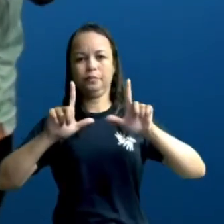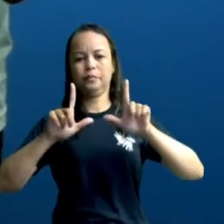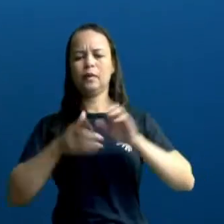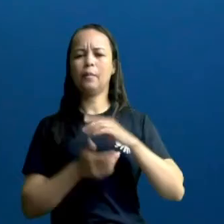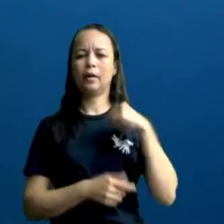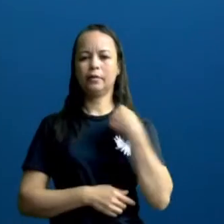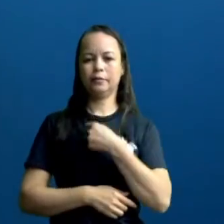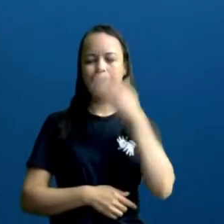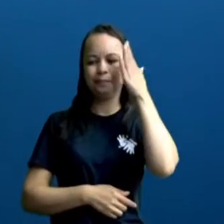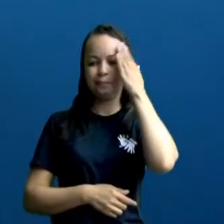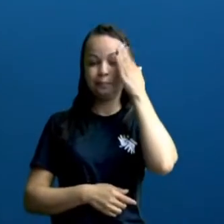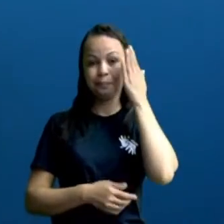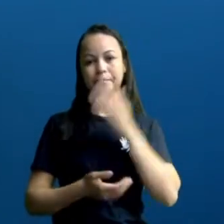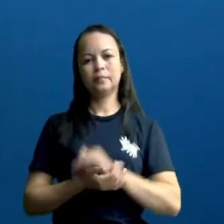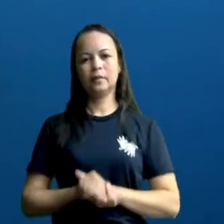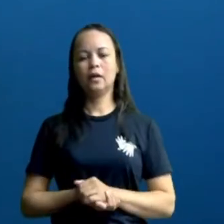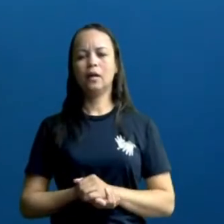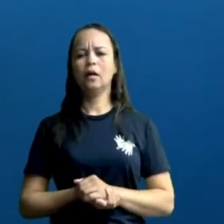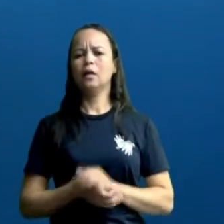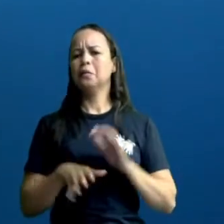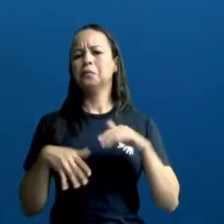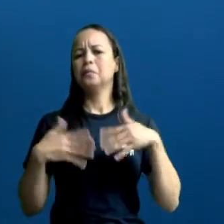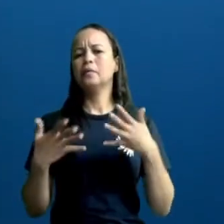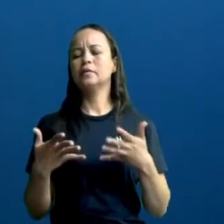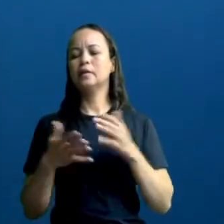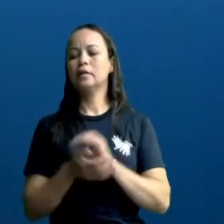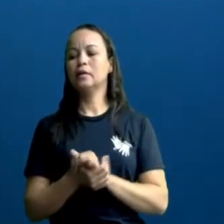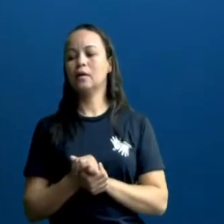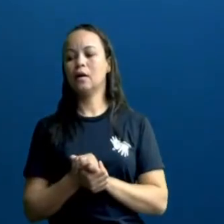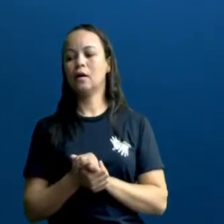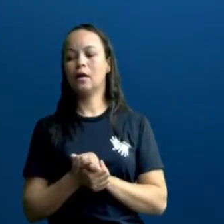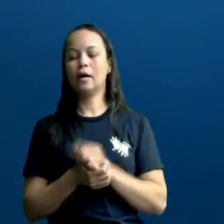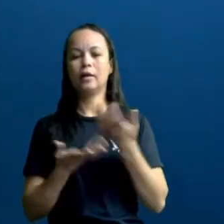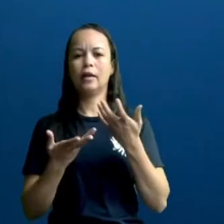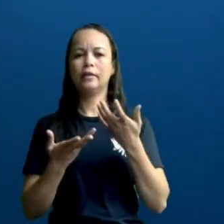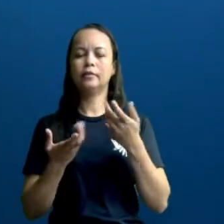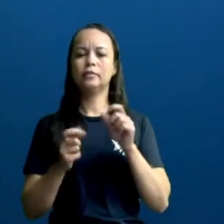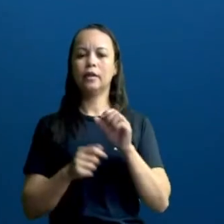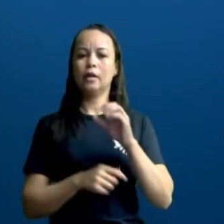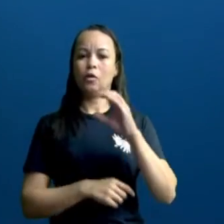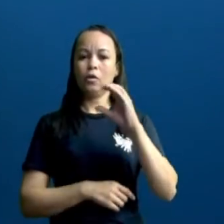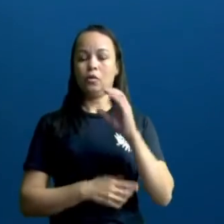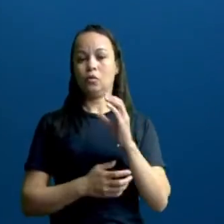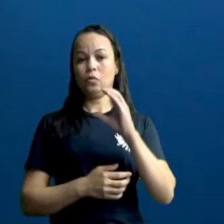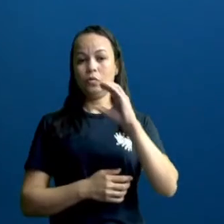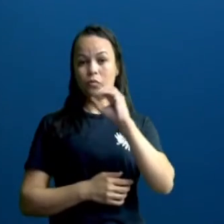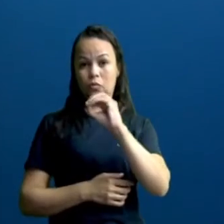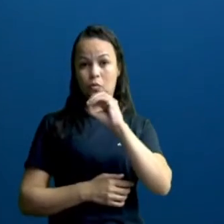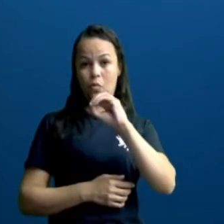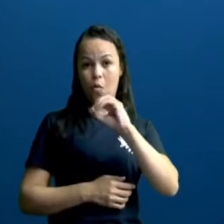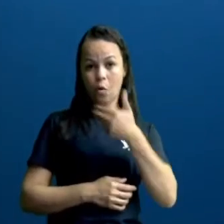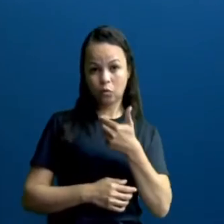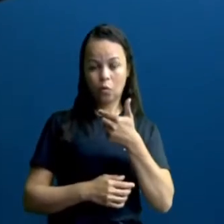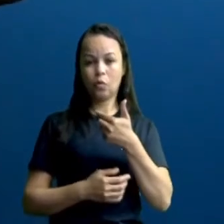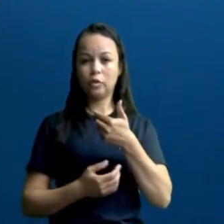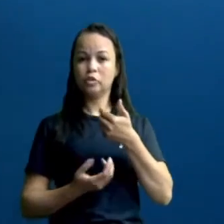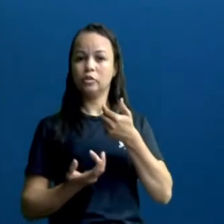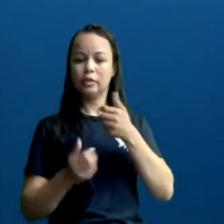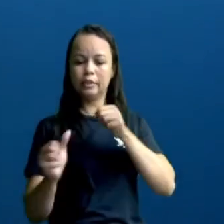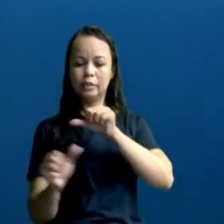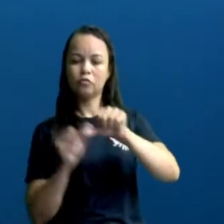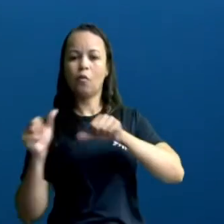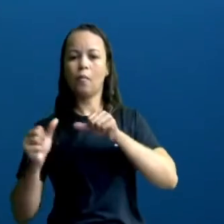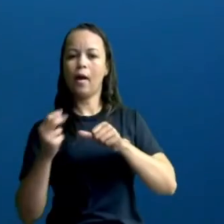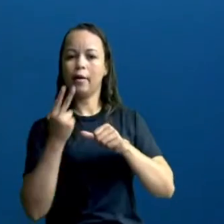poder entender que qual seria a função também, além de transportar, claro, o oxigênio, como a gente já falou, e nutrientes,